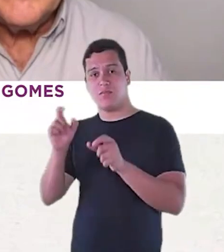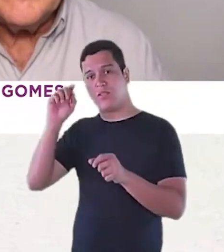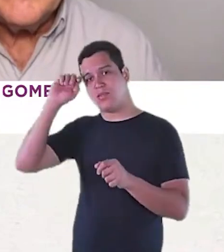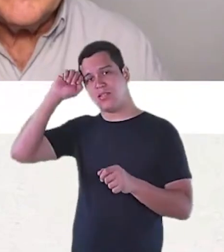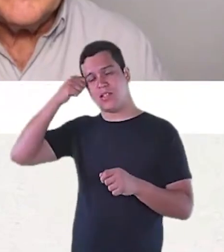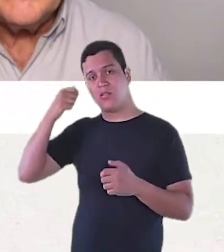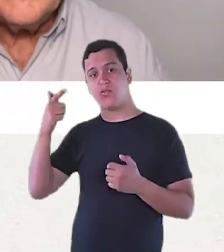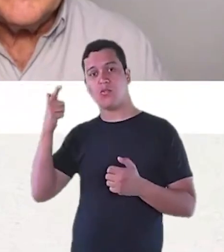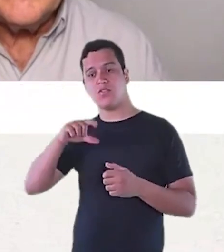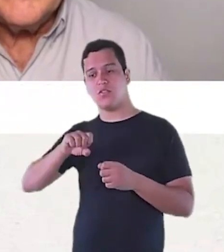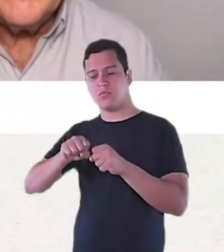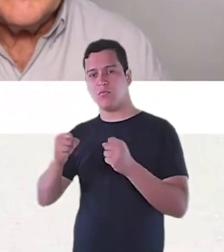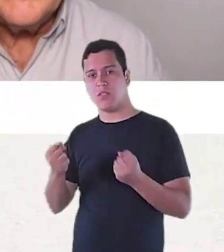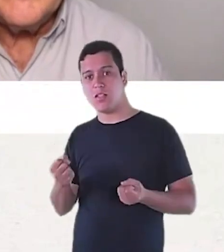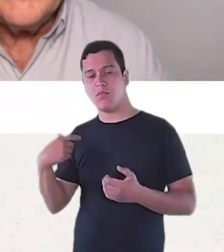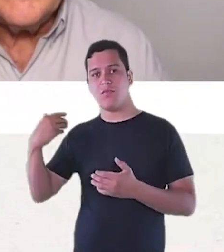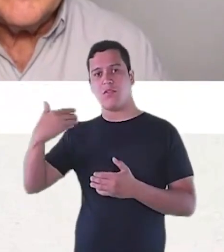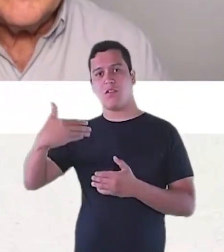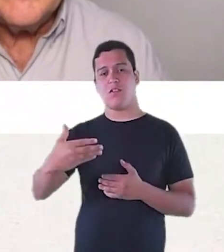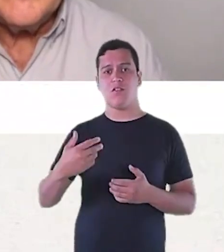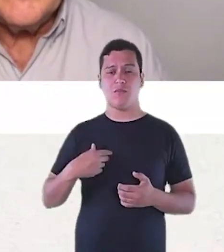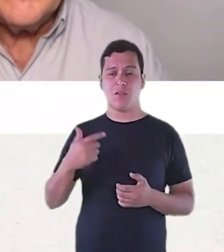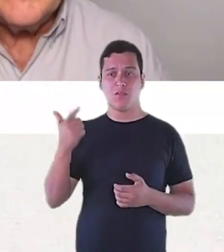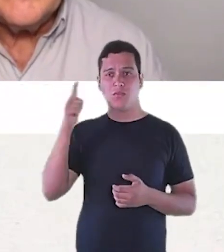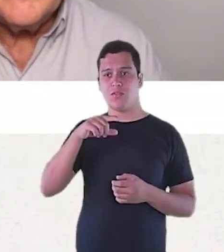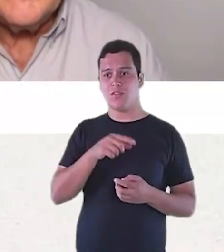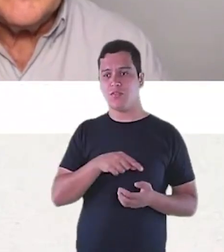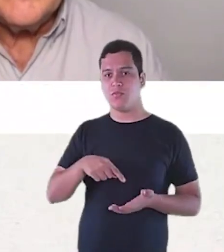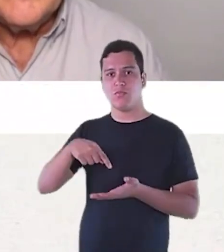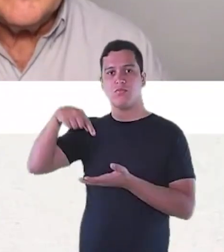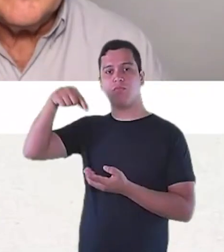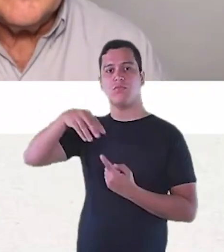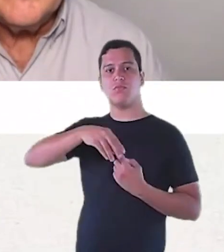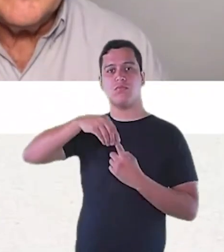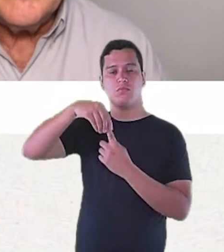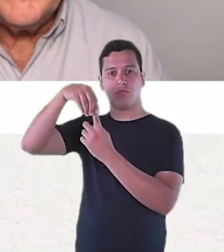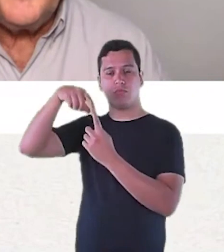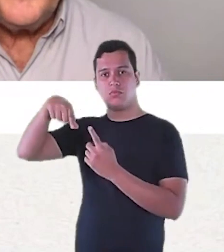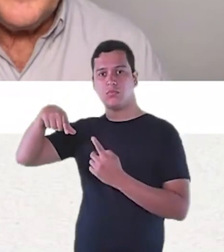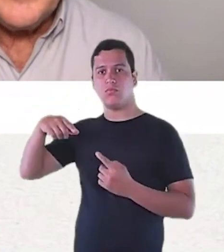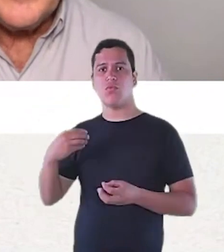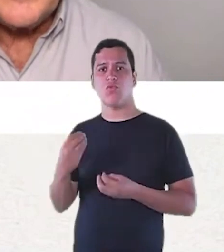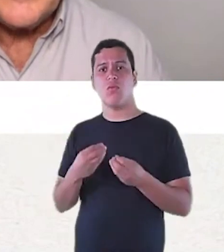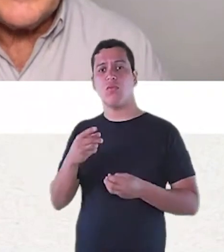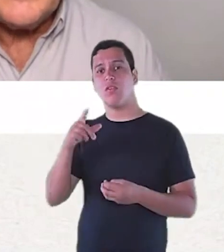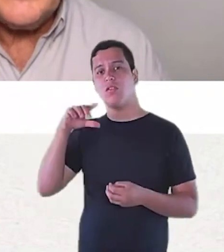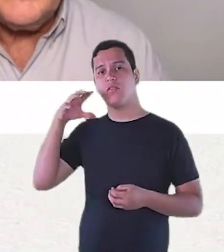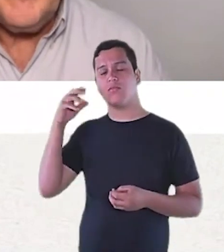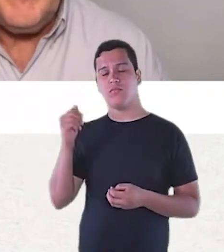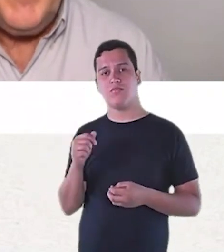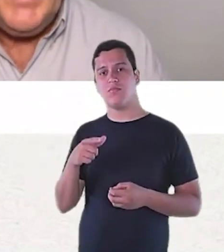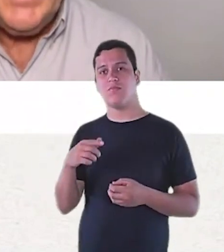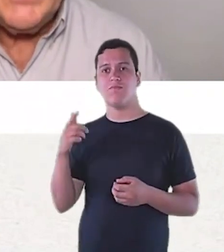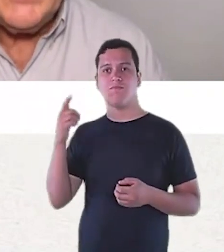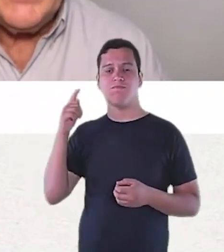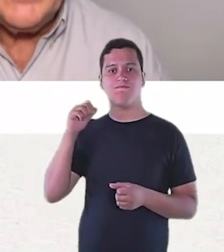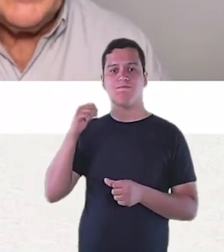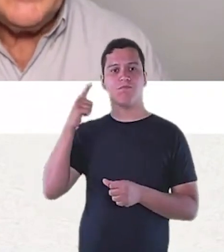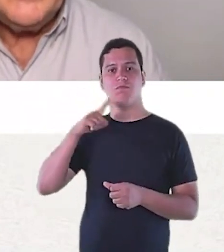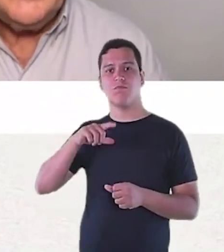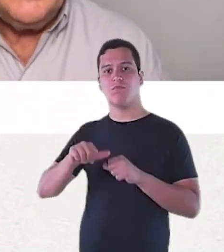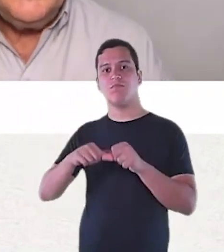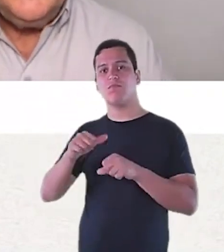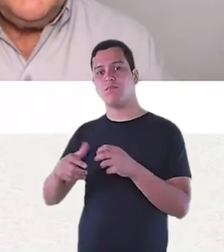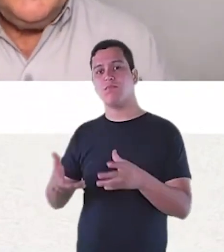processo para criar um protagonismo, e eu acredito que até hoje. Como é que você acha que essa engrenagem pode mudar de